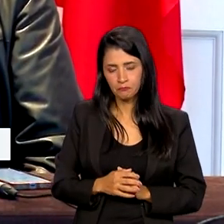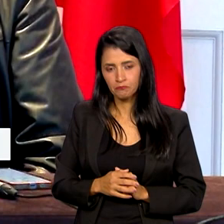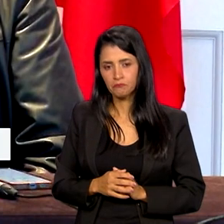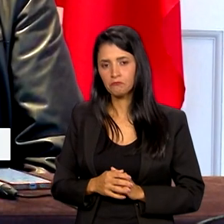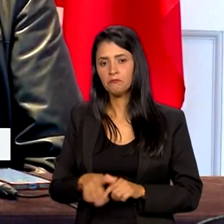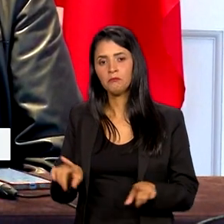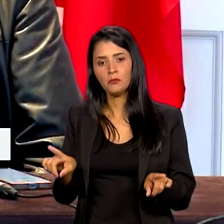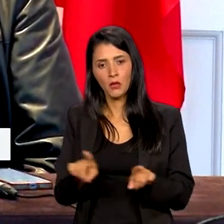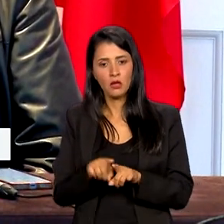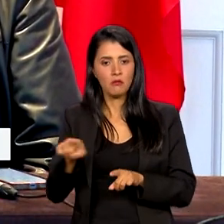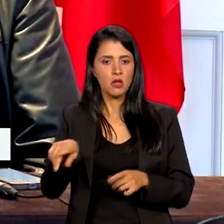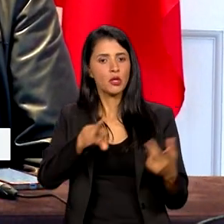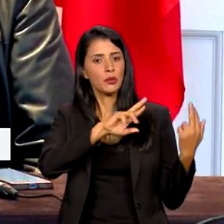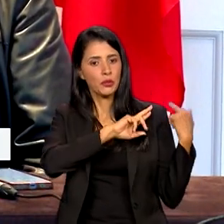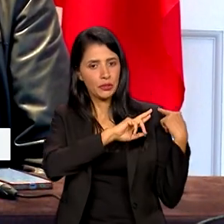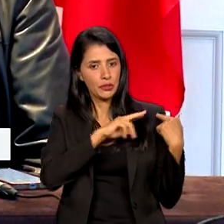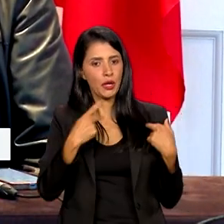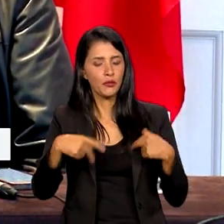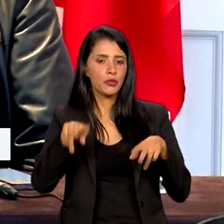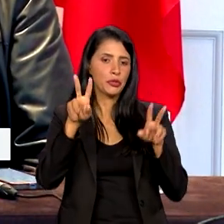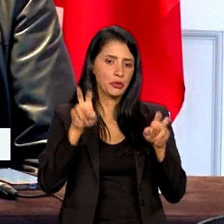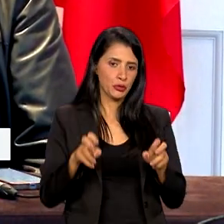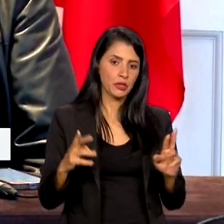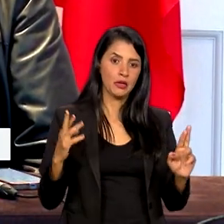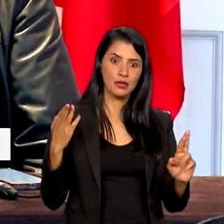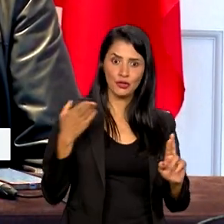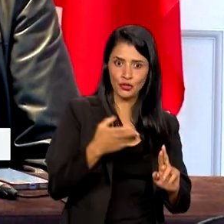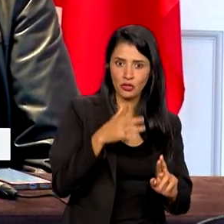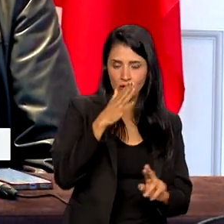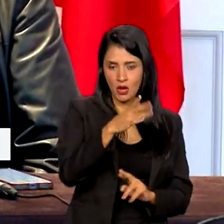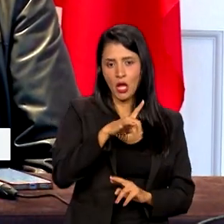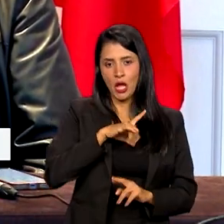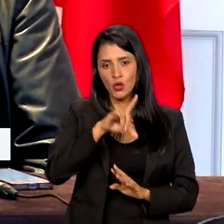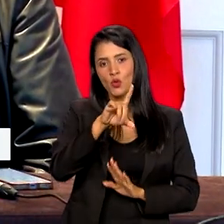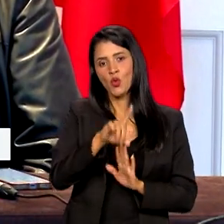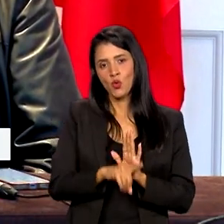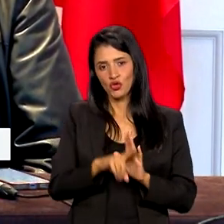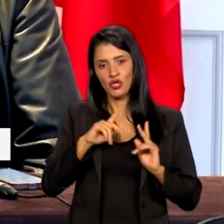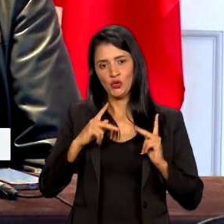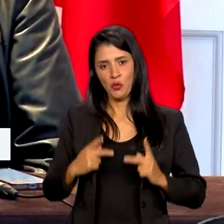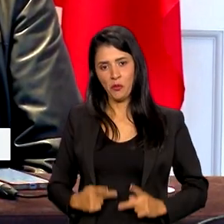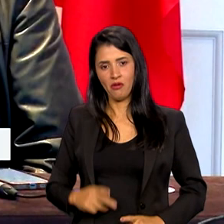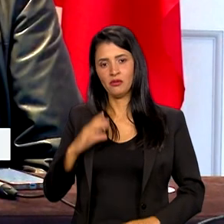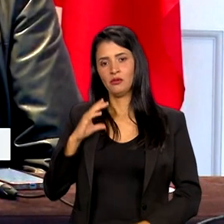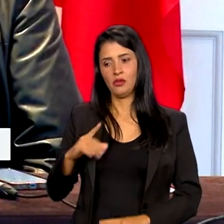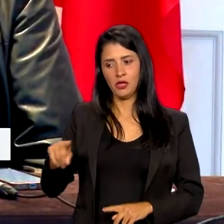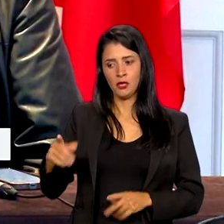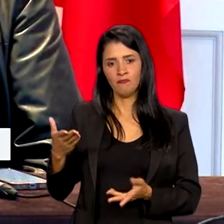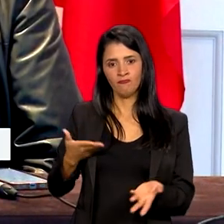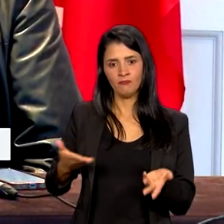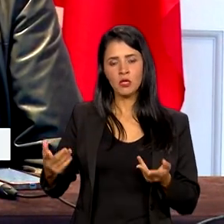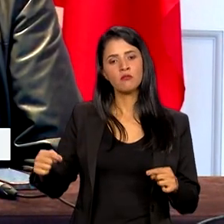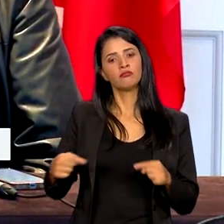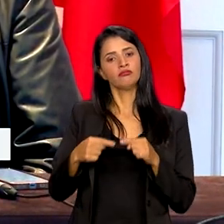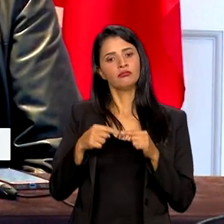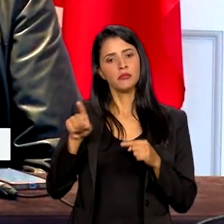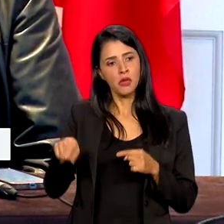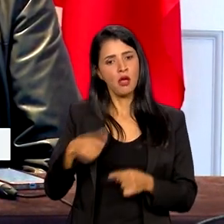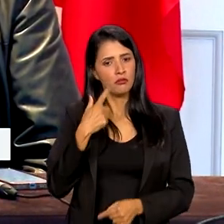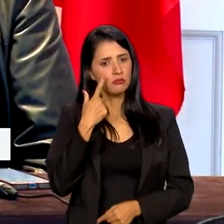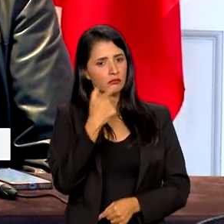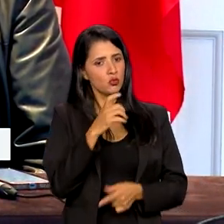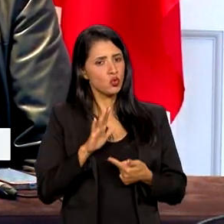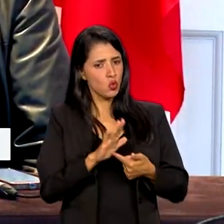e que cuida de assuntos que têm uma relação direta com a paz, direitos humanos e cidadania. Ela se demonstrou não apenas